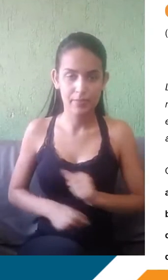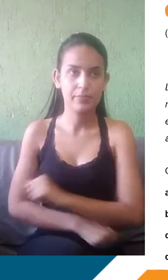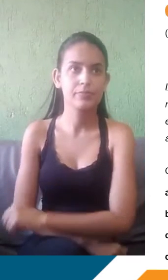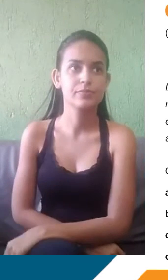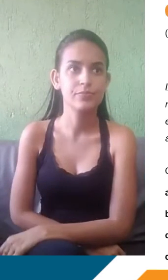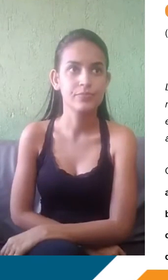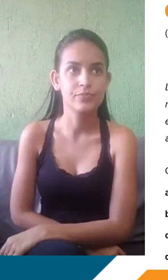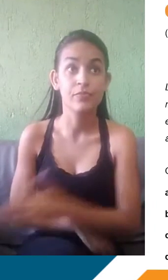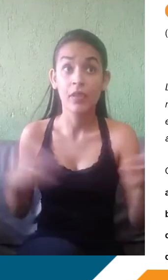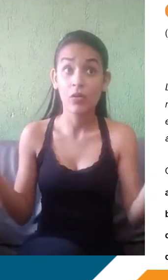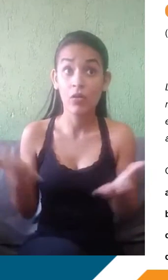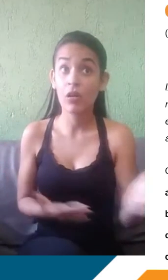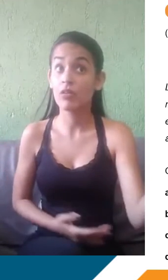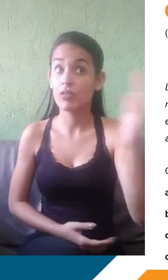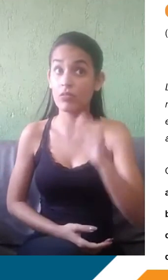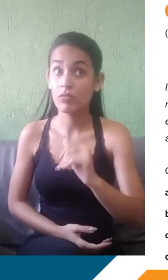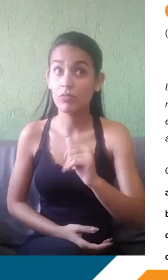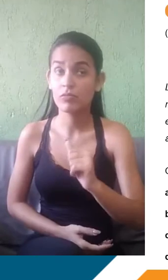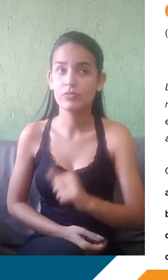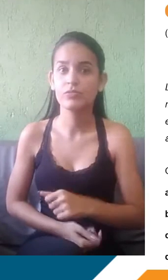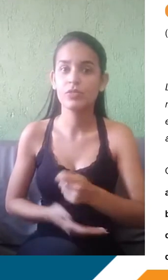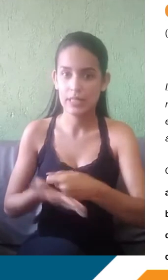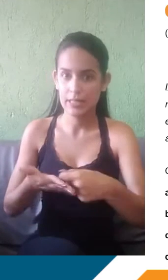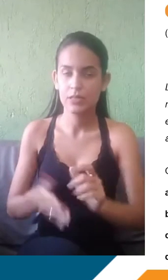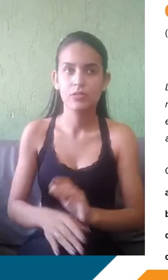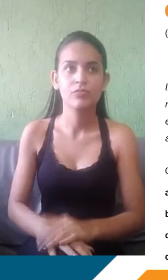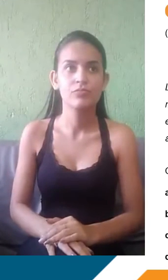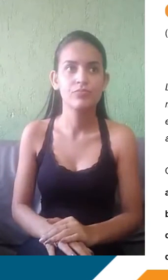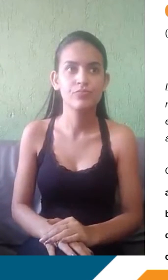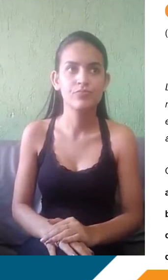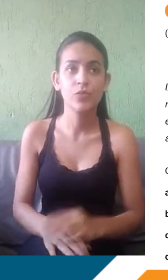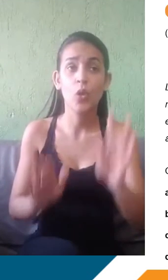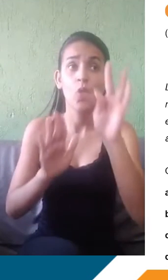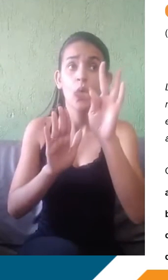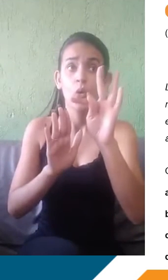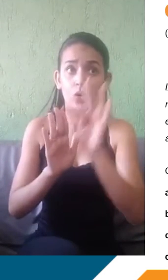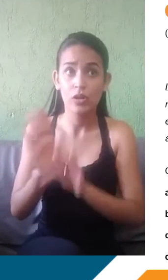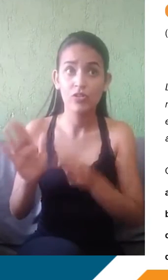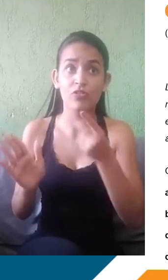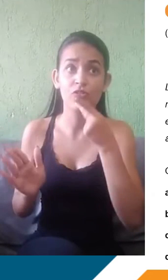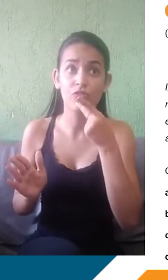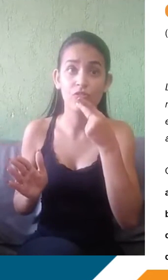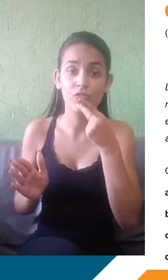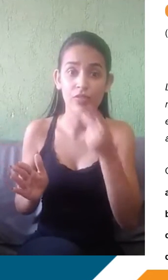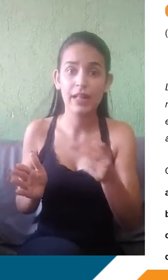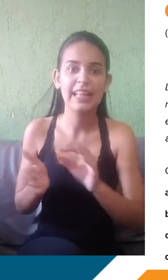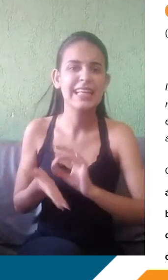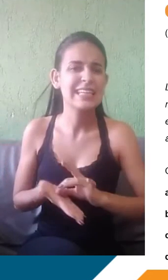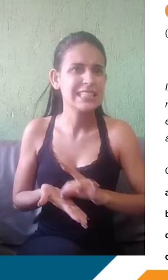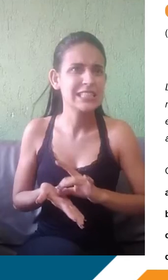vamos à questão. O trecho transcrito acima critica um uso específico do seguinte método de